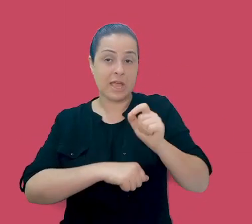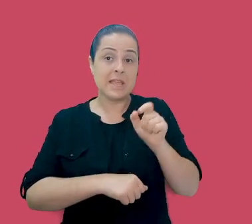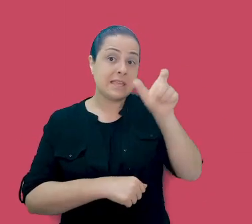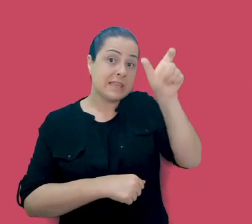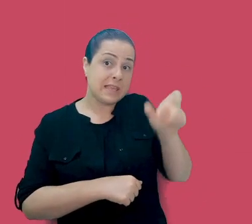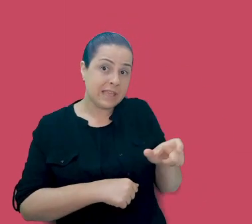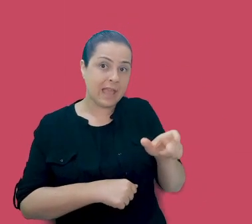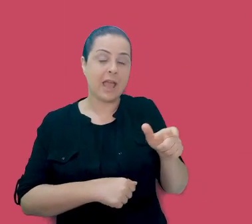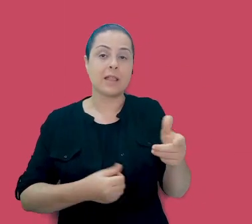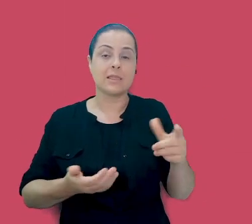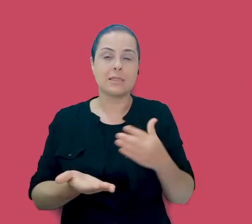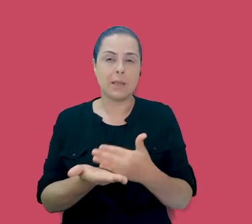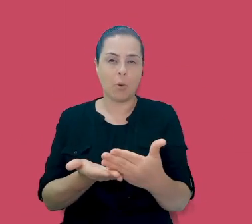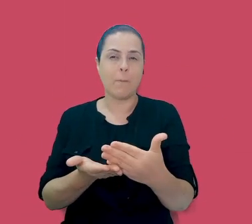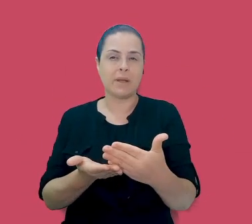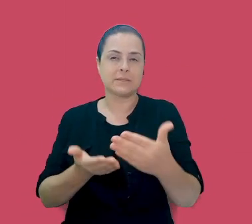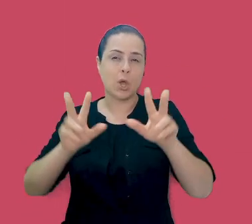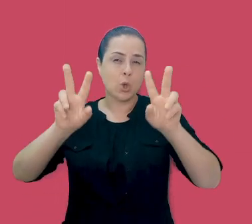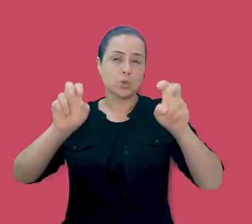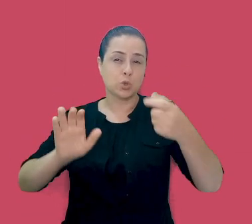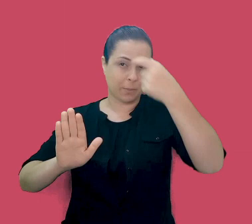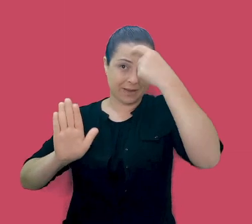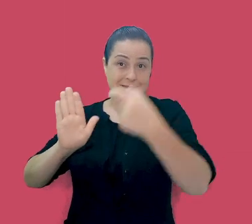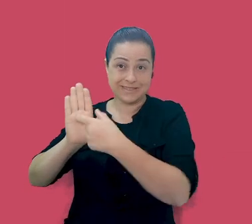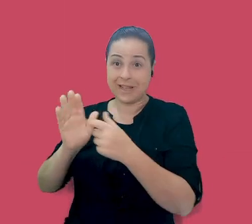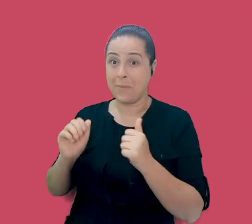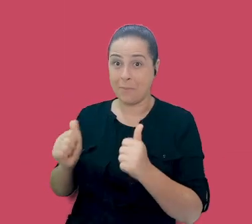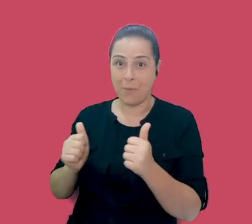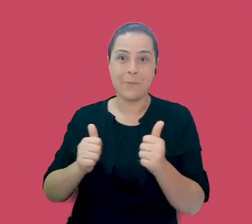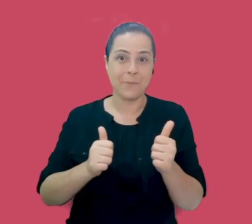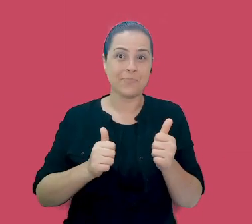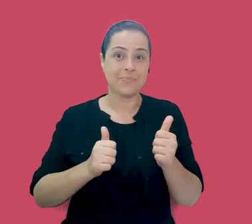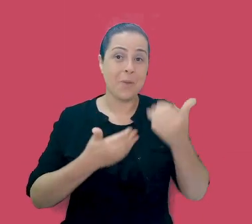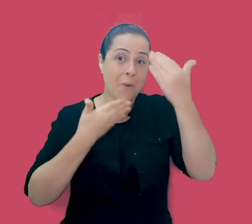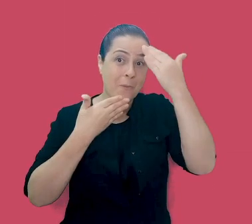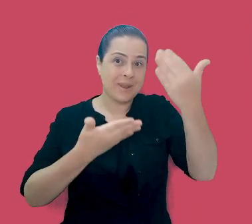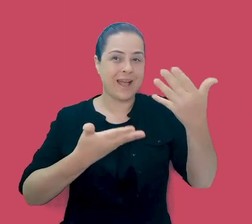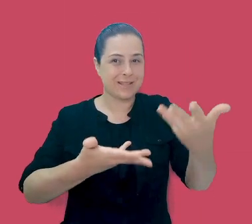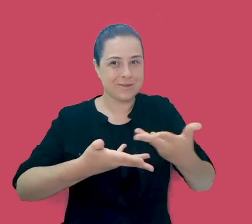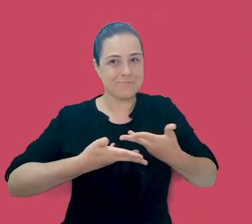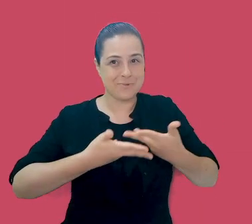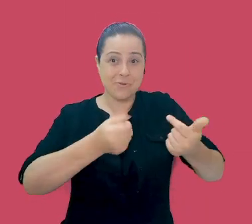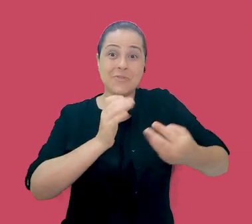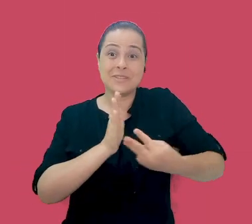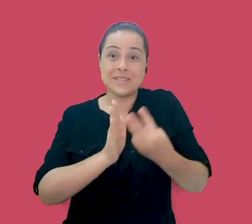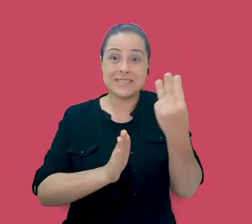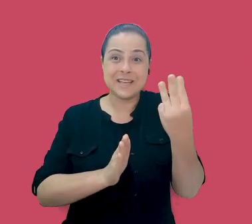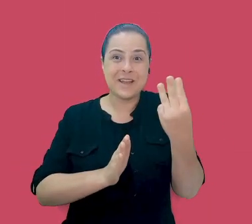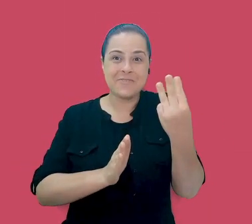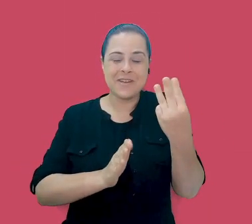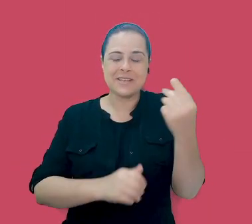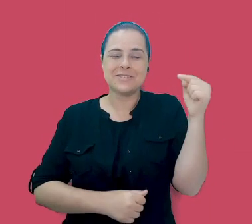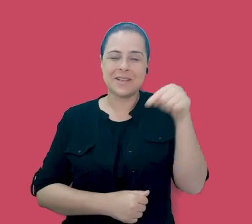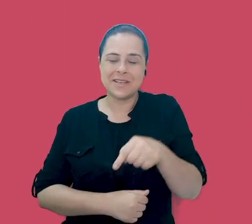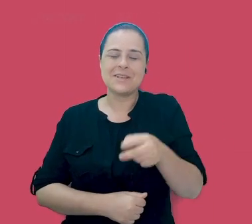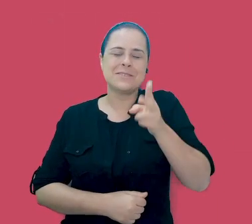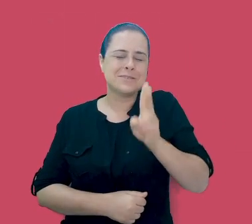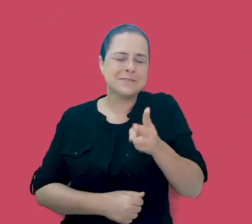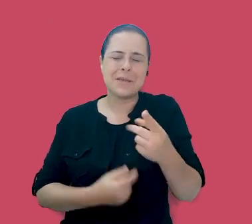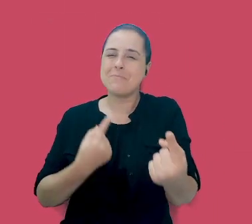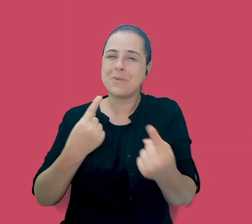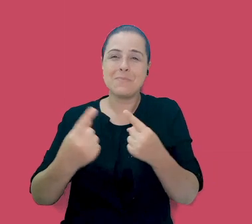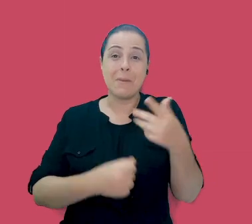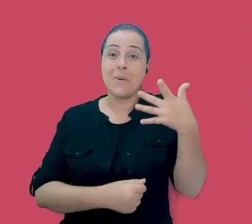na inteligência artificial. Tá bom. Bom, obrigado por terem convidado a terceira vez. Sempre é um papo